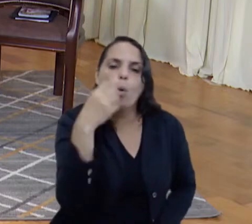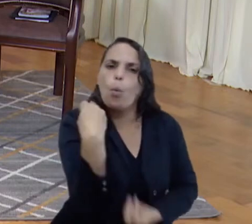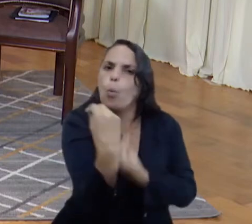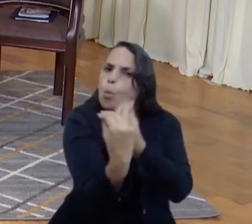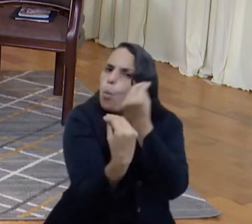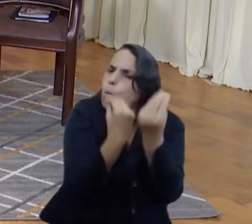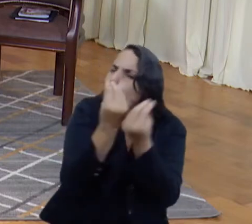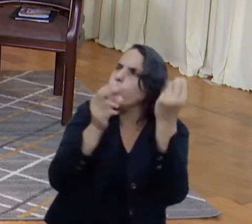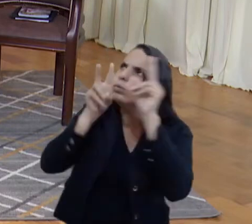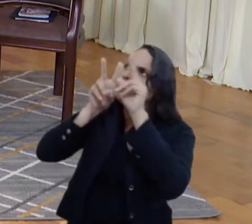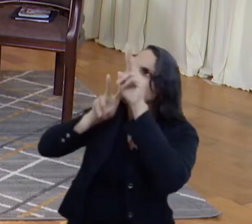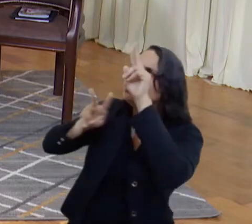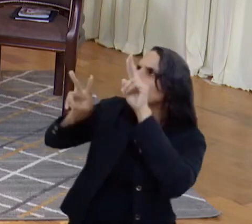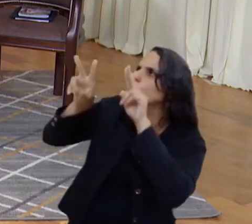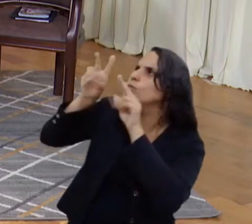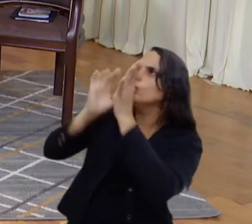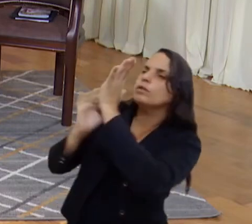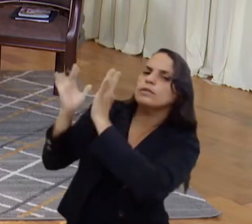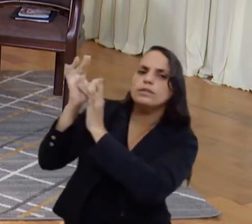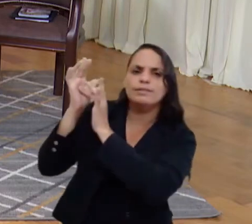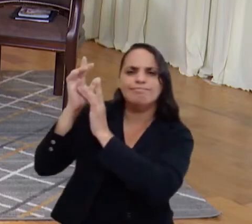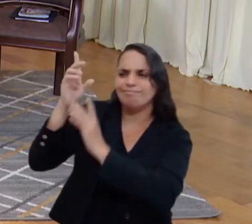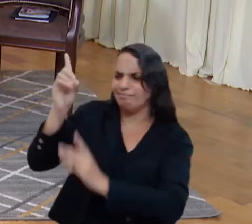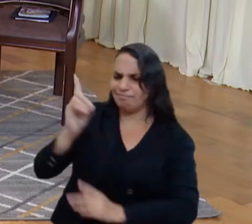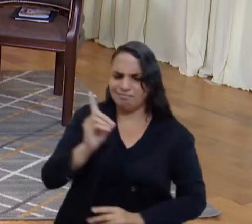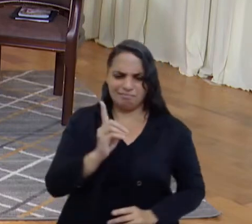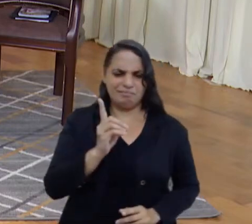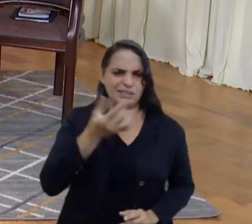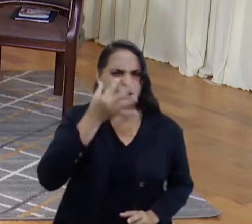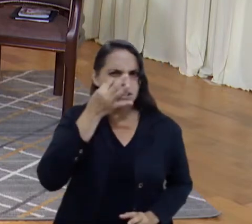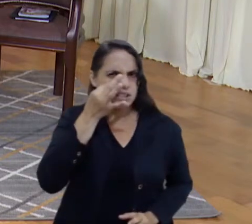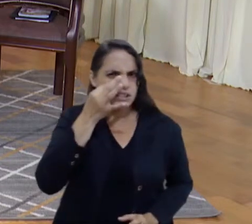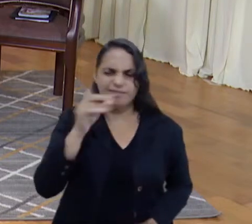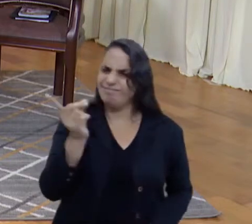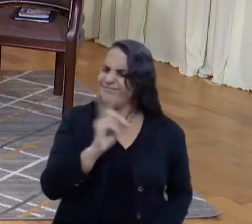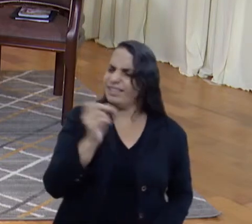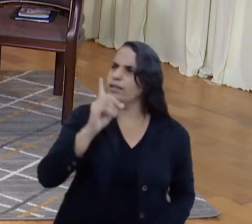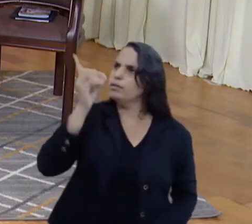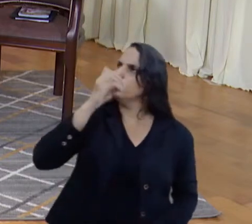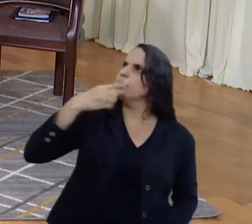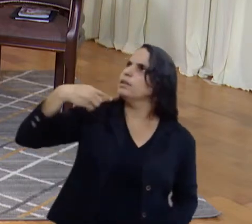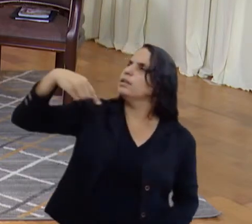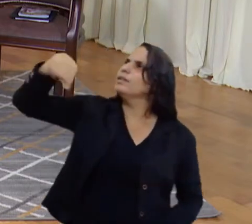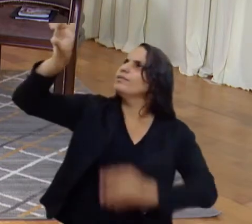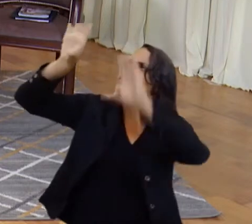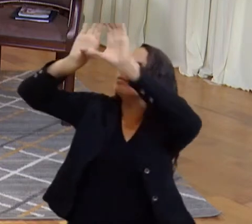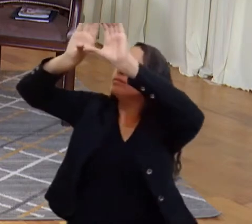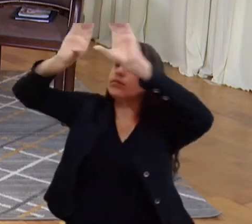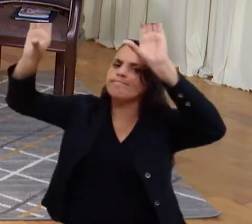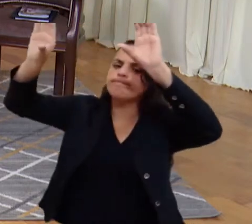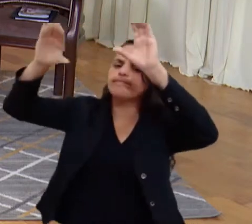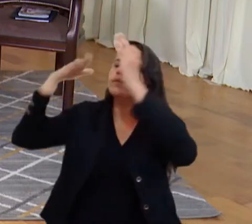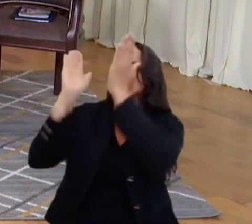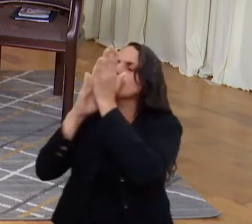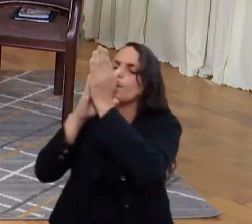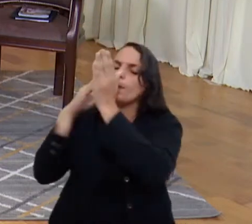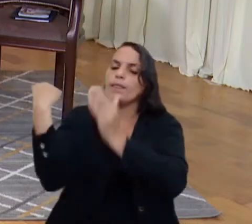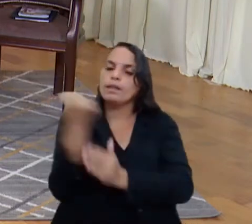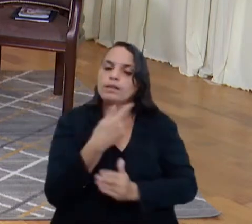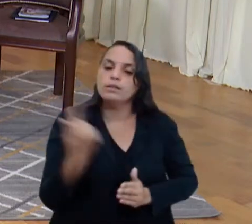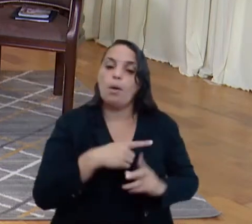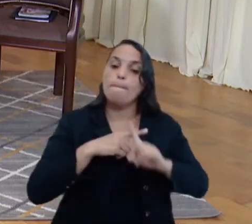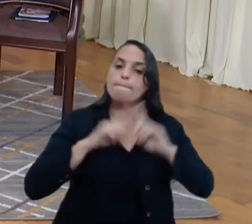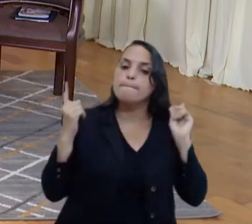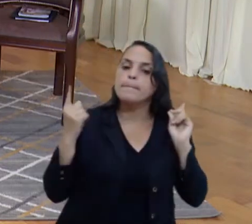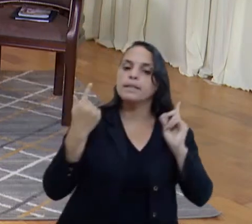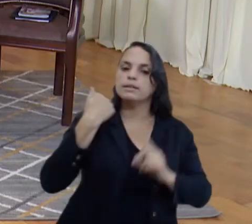Jesus? Porque Jesus não está aqui fisicamente, ele está no santuário celestial intercedendo por nós. Mas, ao